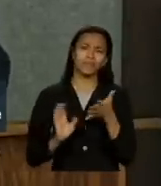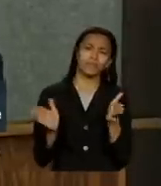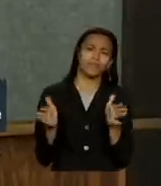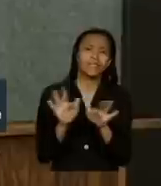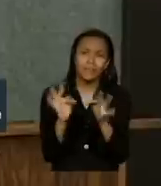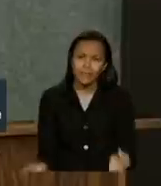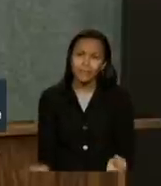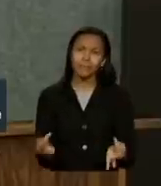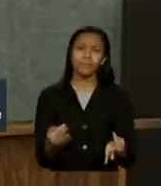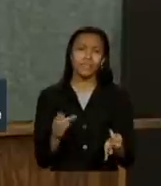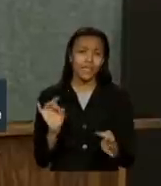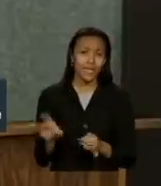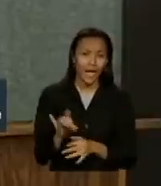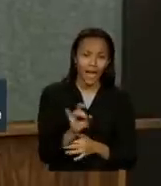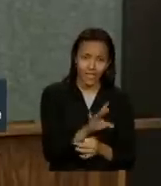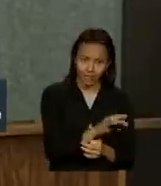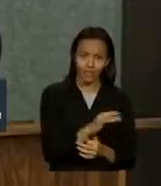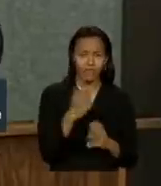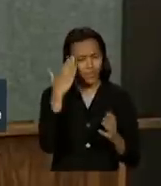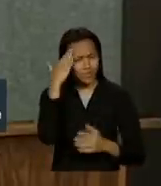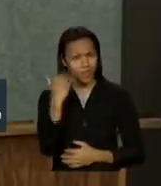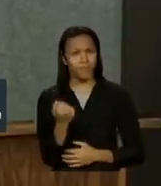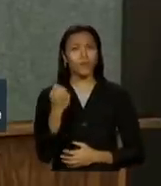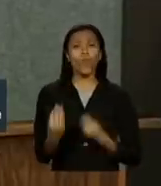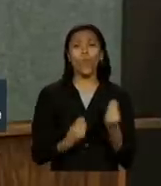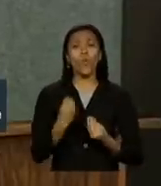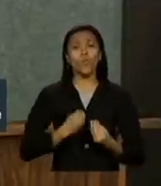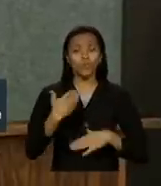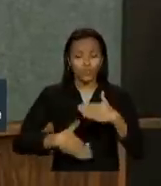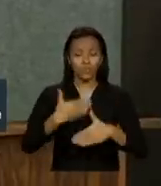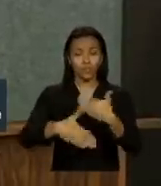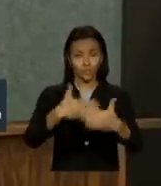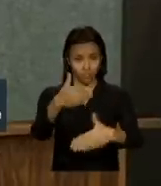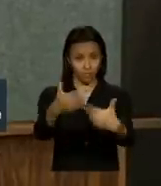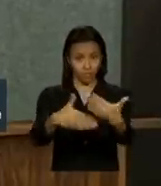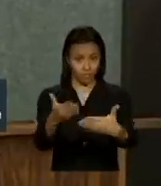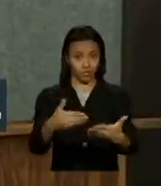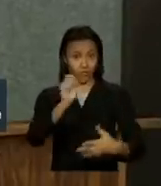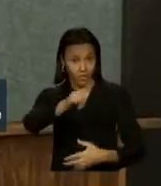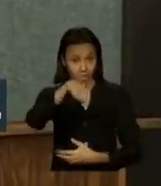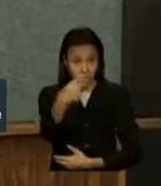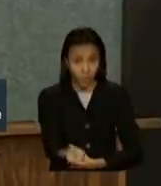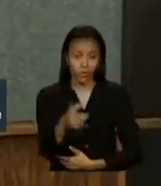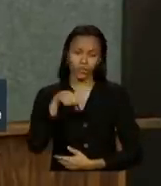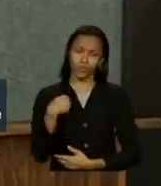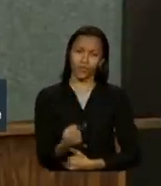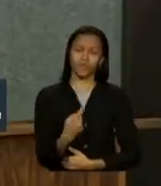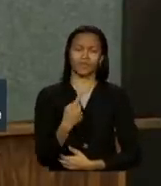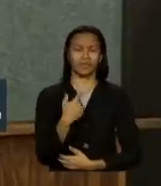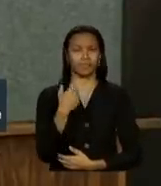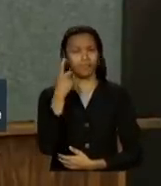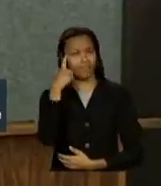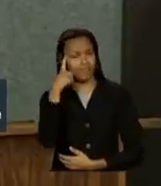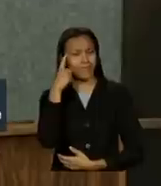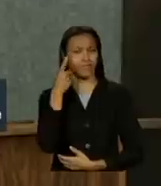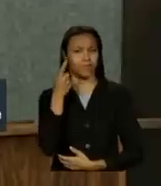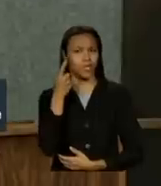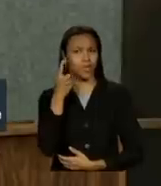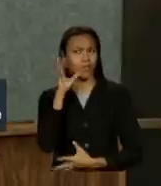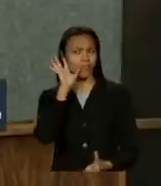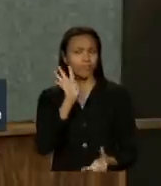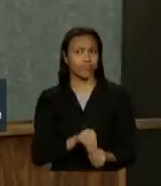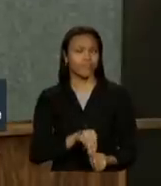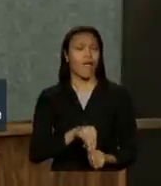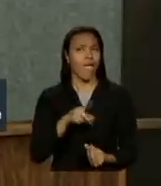mundo pudesse fazer a escadinha de de crescimento desenvolvimento e depois que nós batur nós chegamos a conclusão que